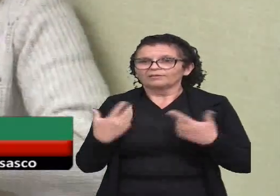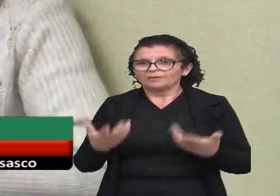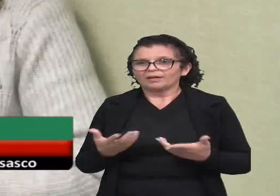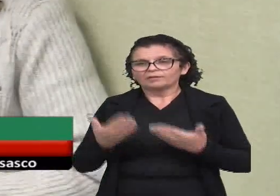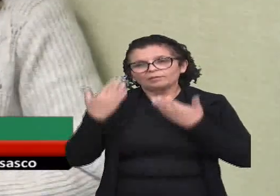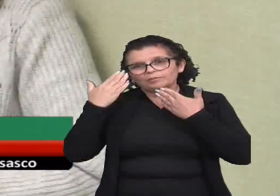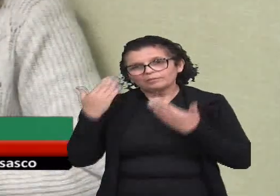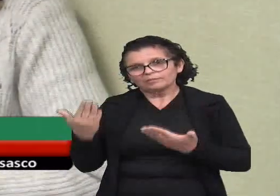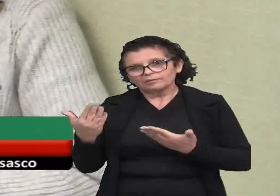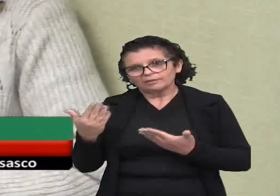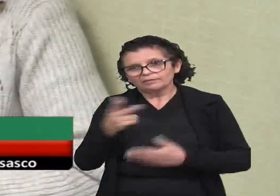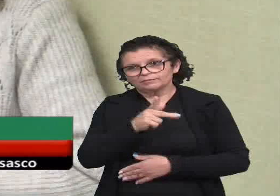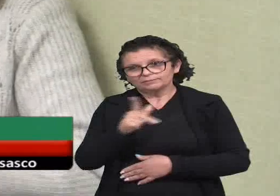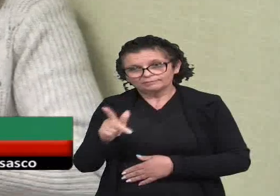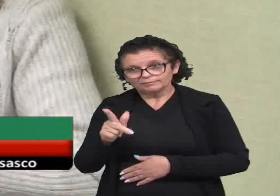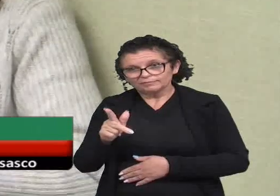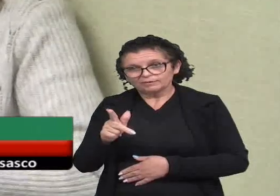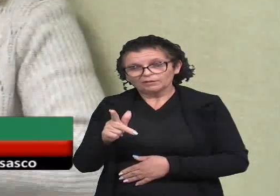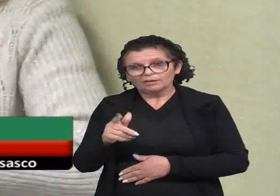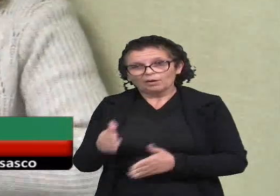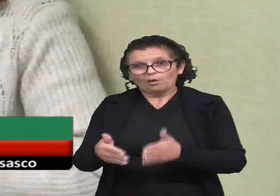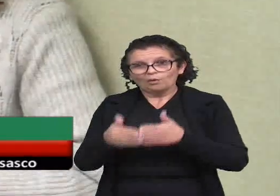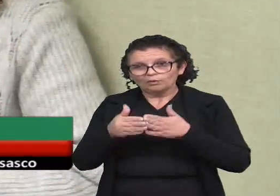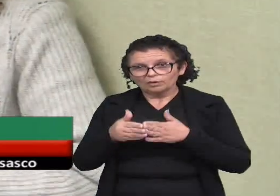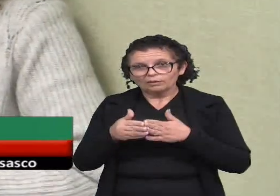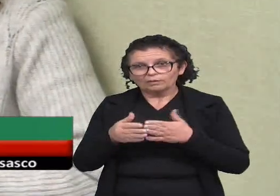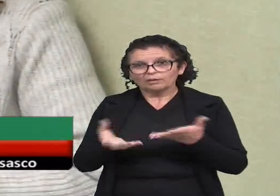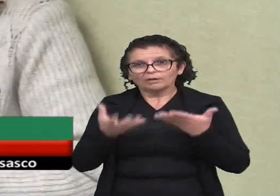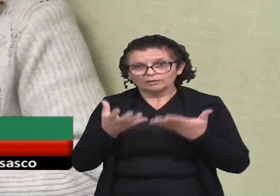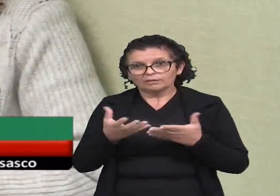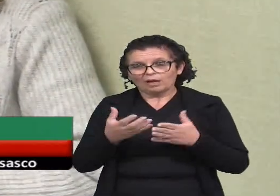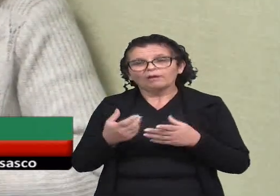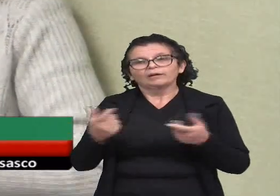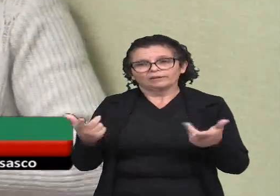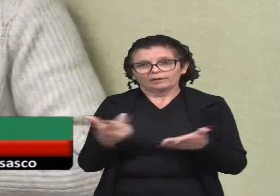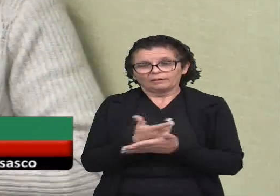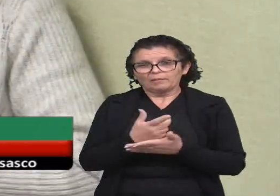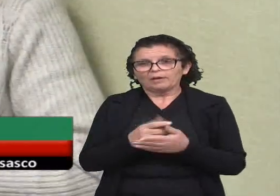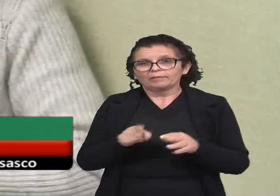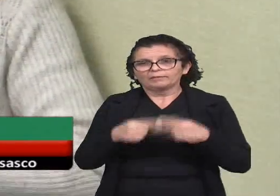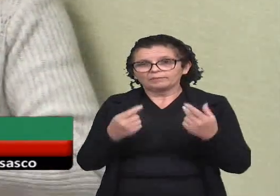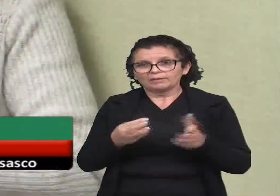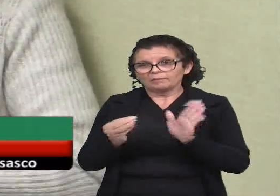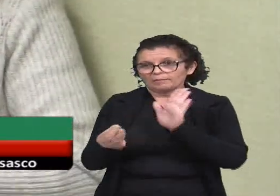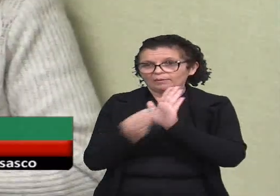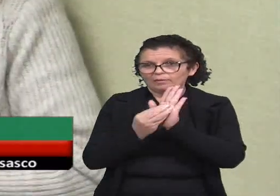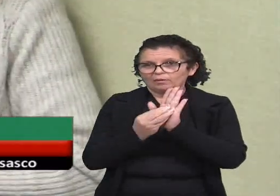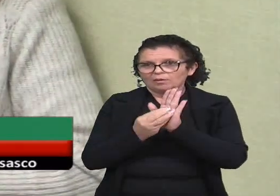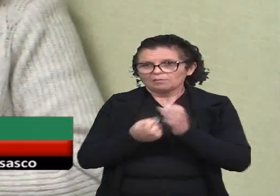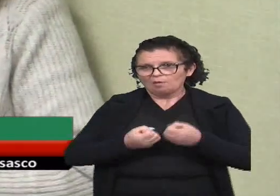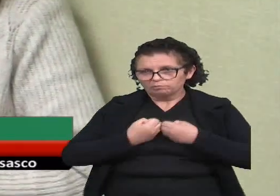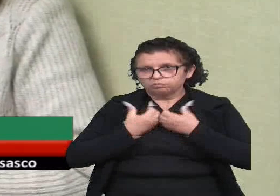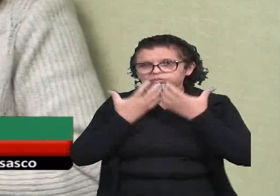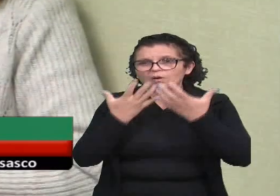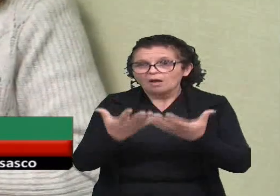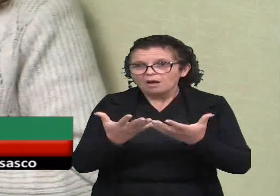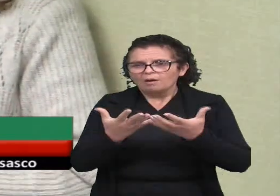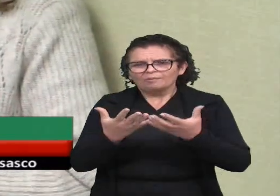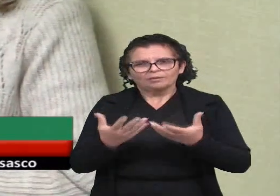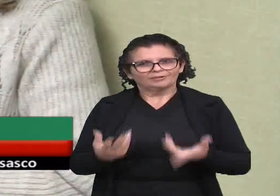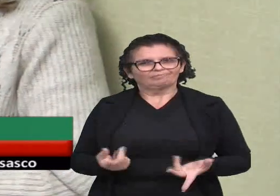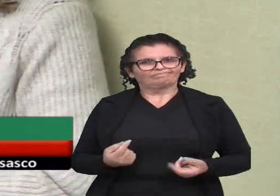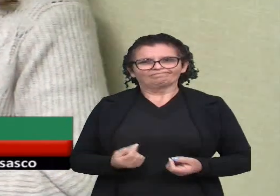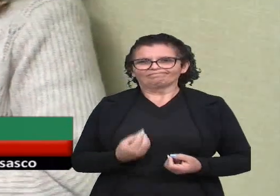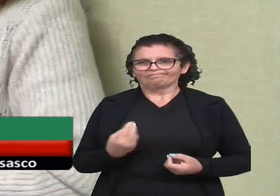muito obrigada, presidente, pela questão de ordem, que eu também sei que é não regimental, mas fica aqui mais como um desabafo, porque... Eu acho